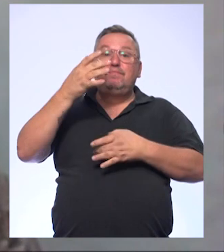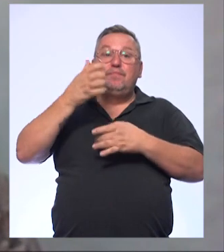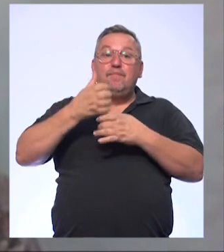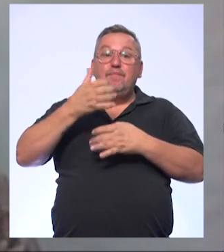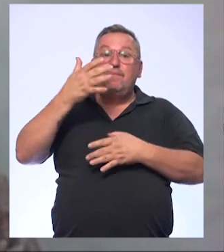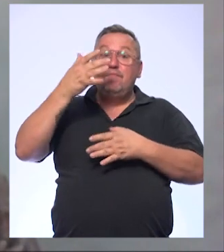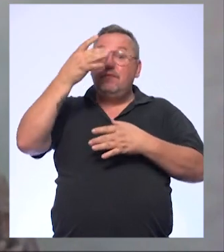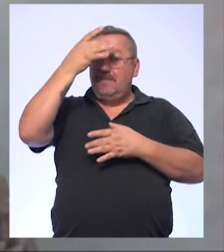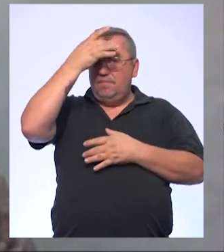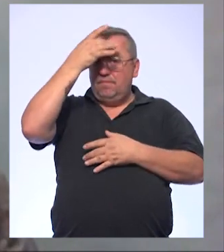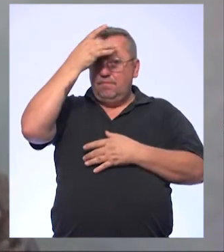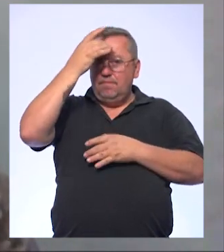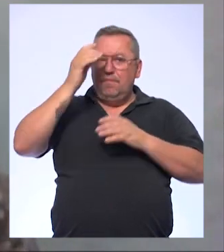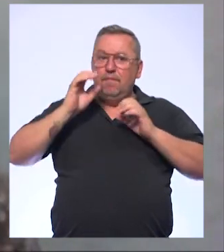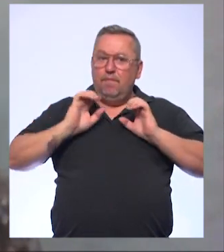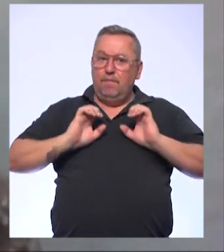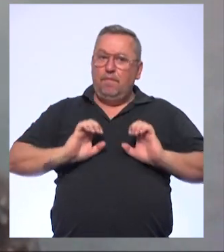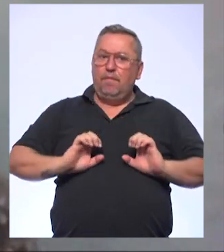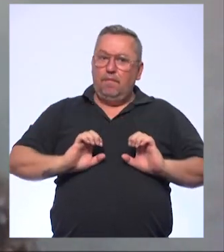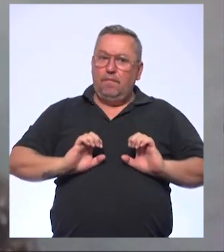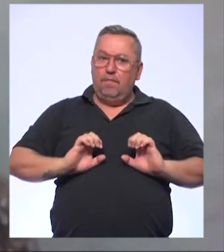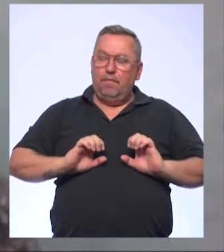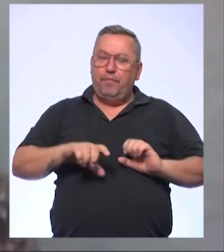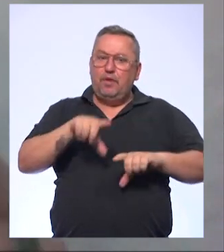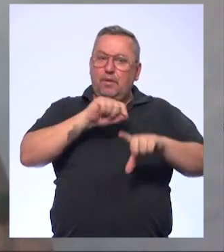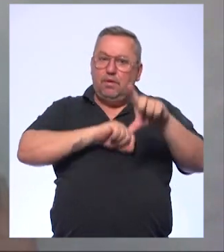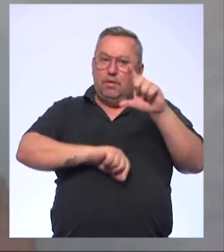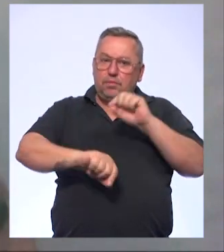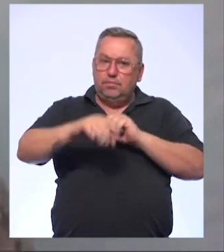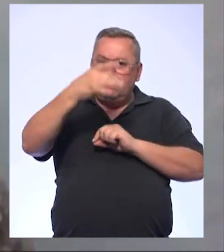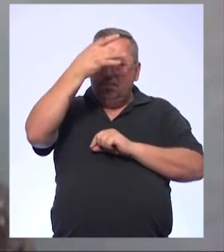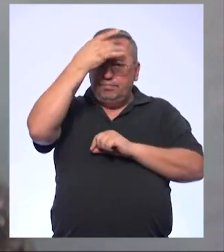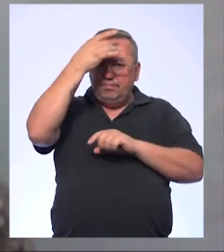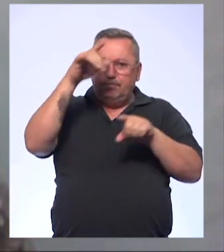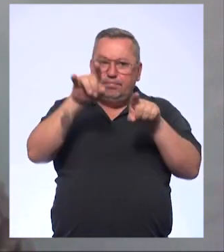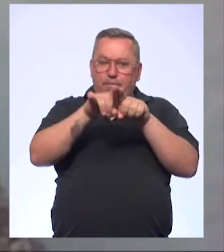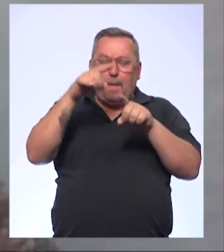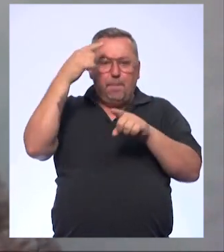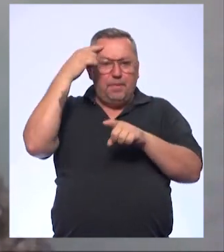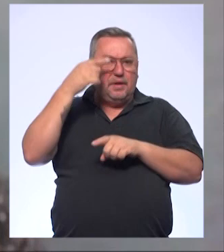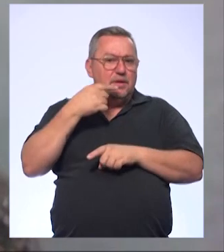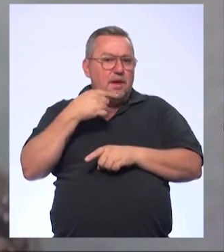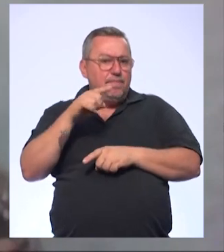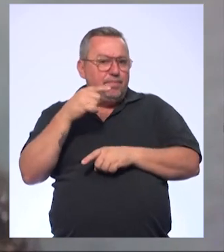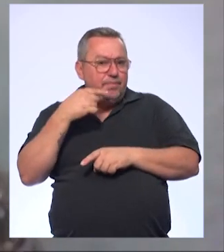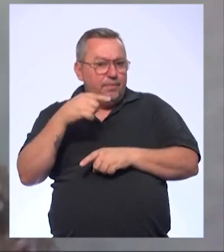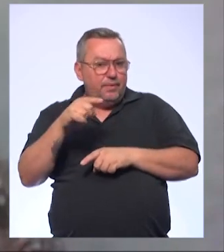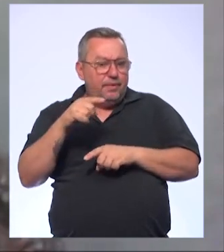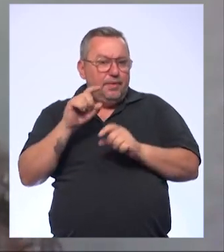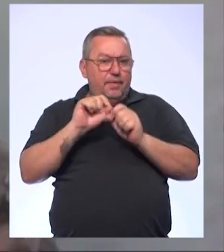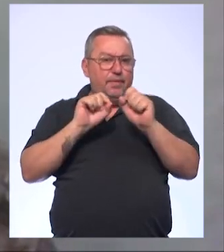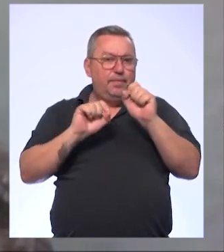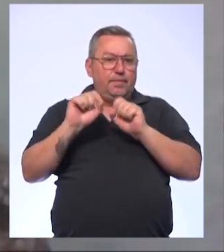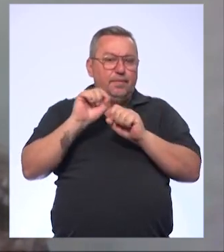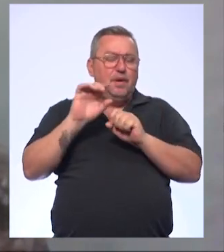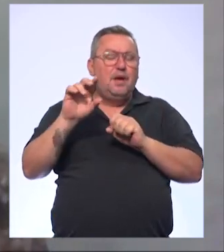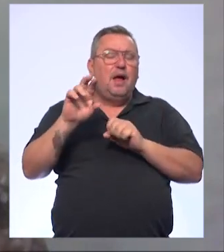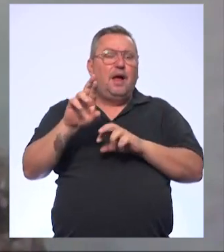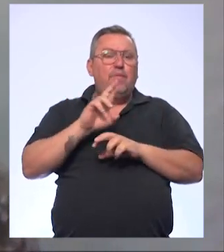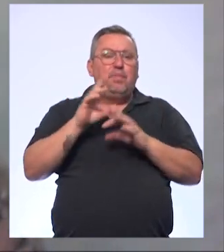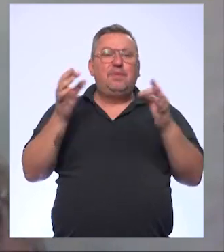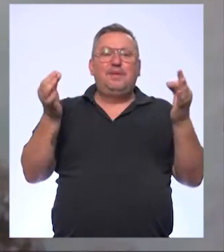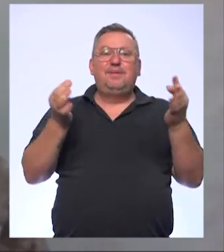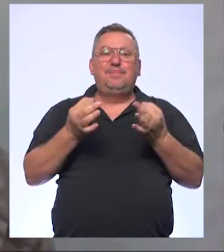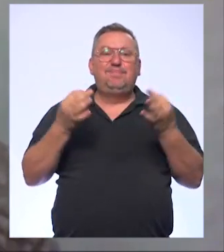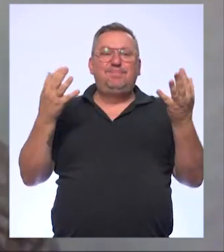com consciência, em sexto ano, atitude protagonista, pensamento crítico, façam respostas, coloquem respostas bem